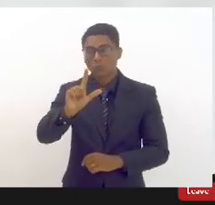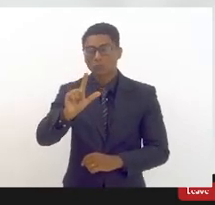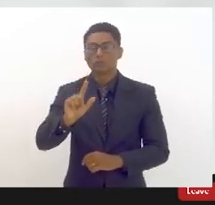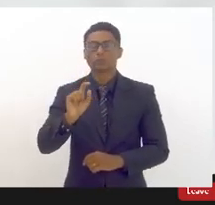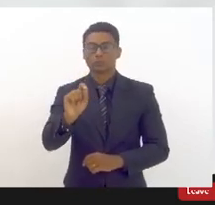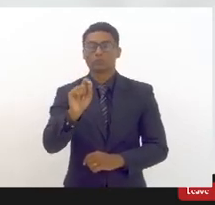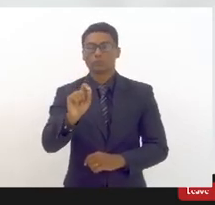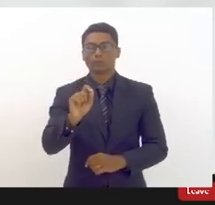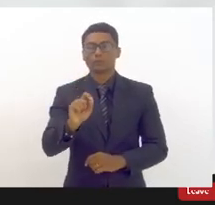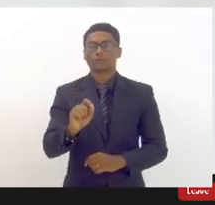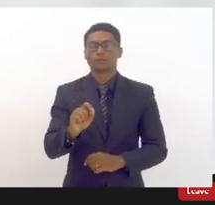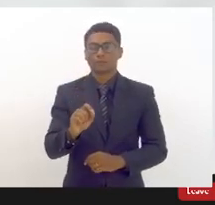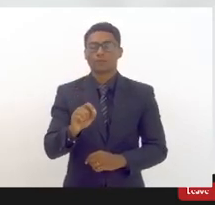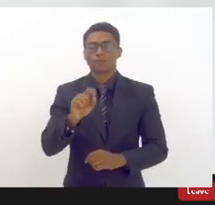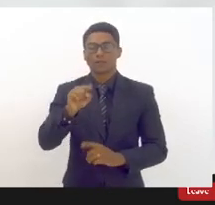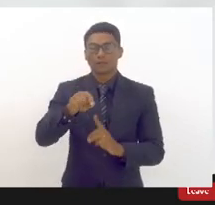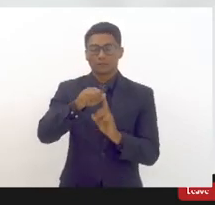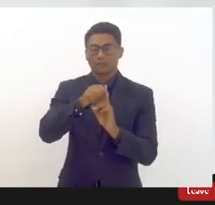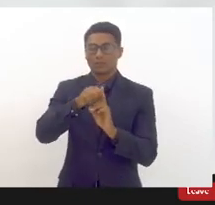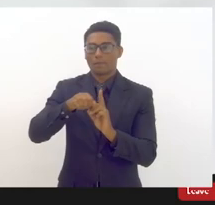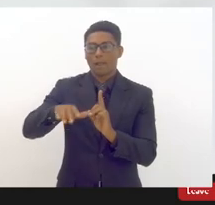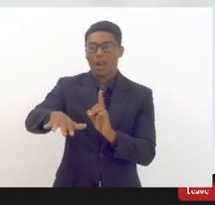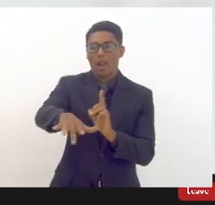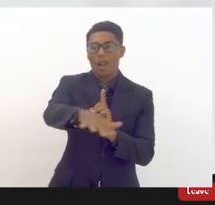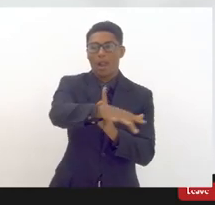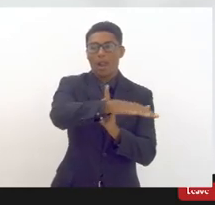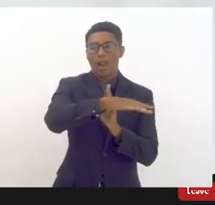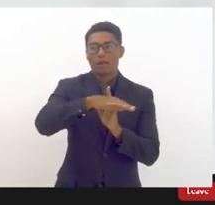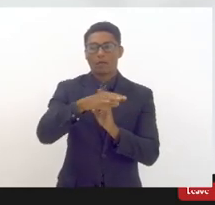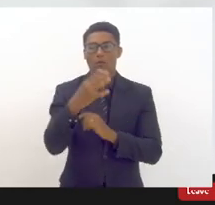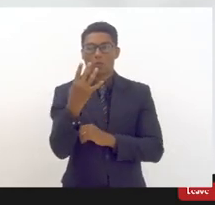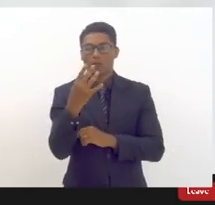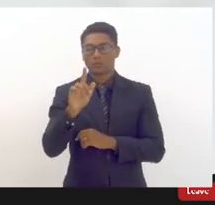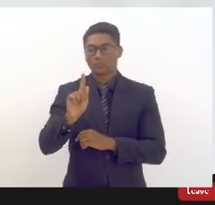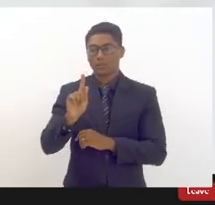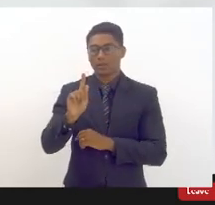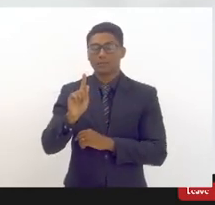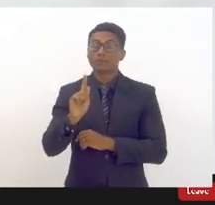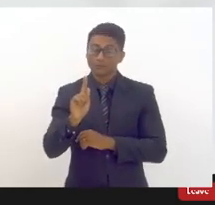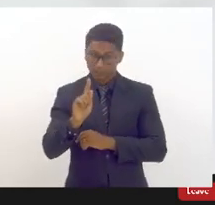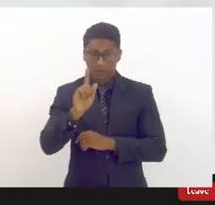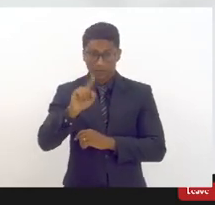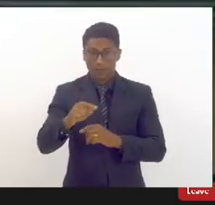são a rede que comporta aí a maior quantidade de usuários.